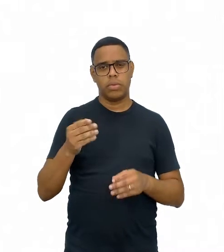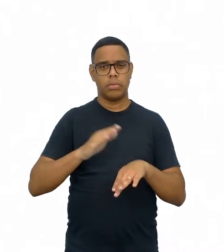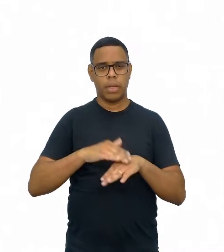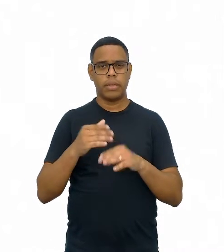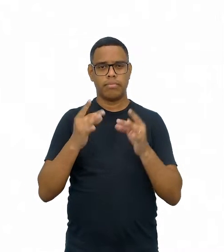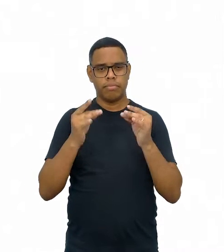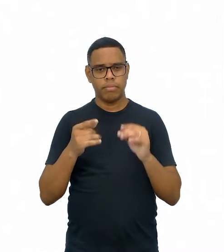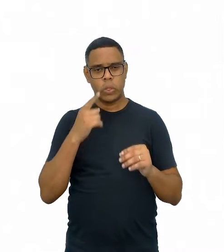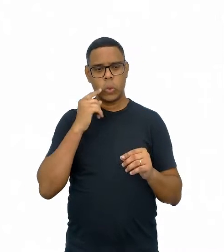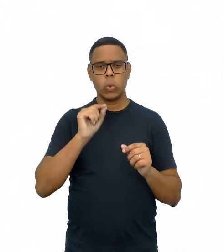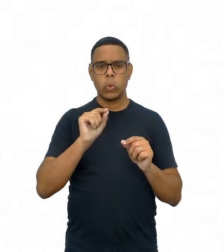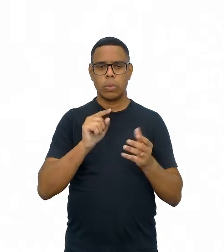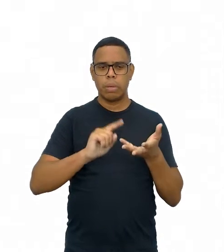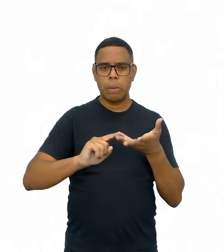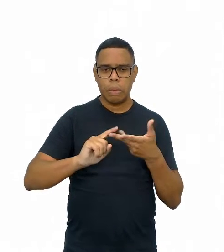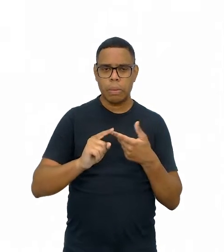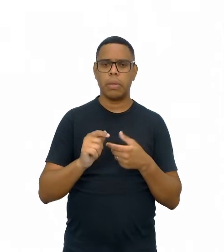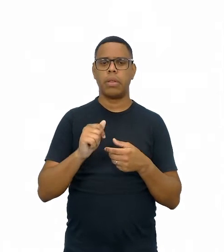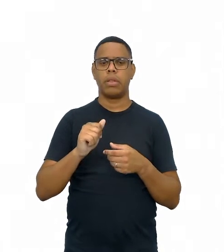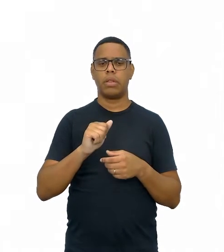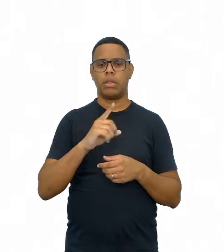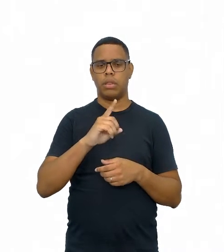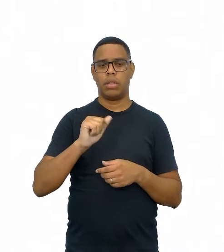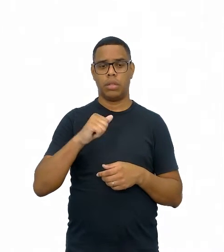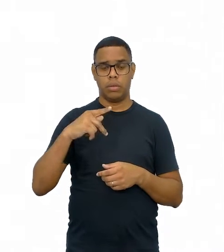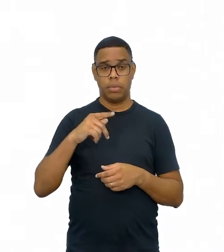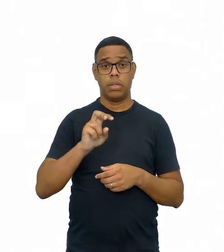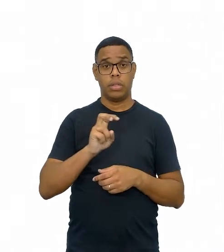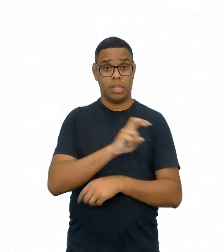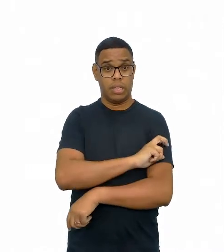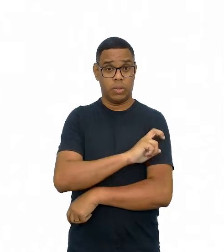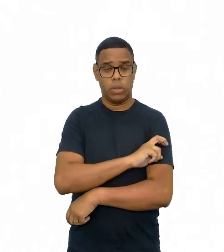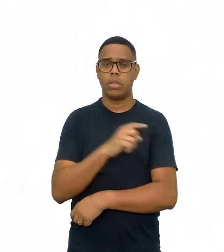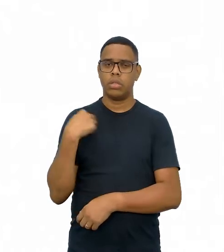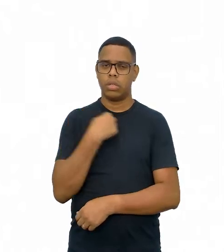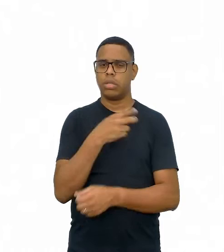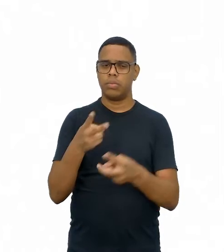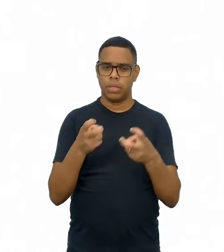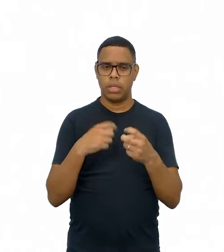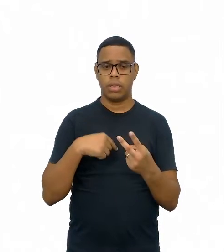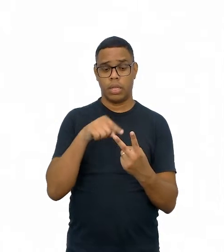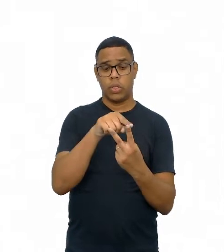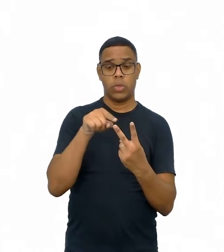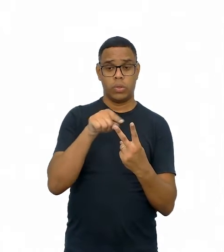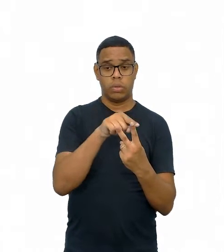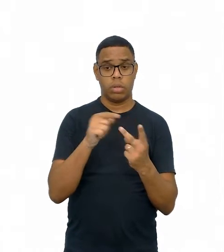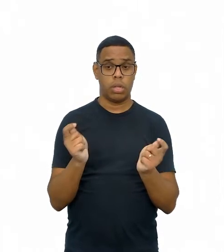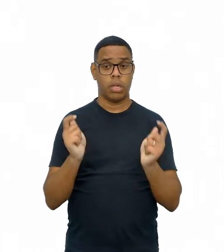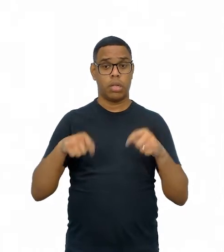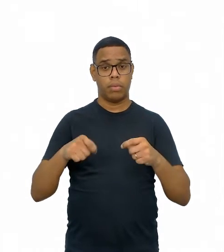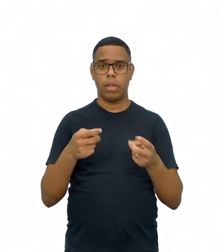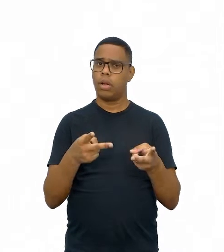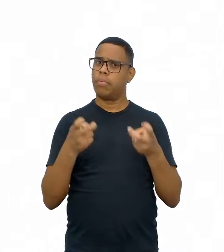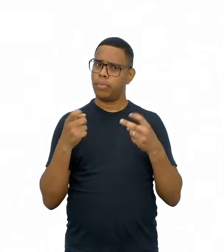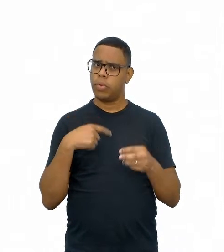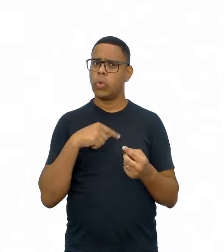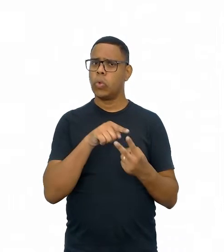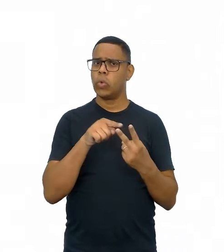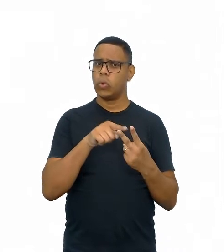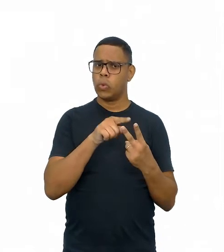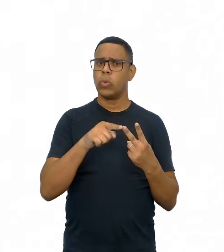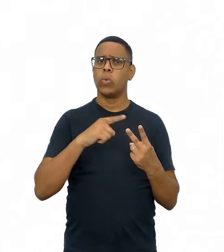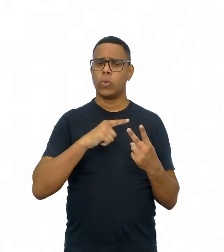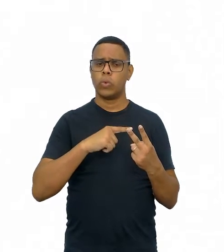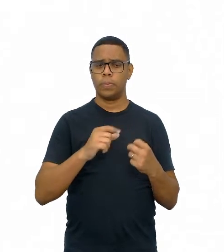mais atenta os resultados da AP do 5º ano, nós observamos que há 2 habilidades que nos chamam muito a